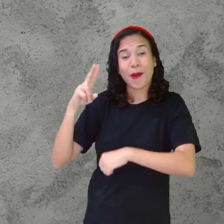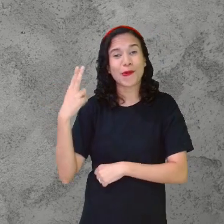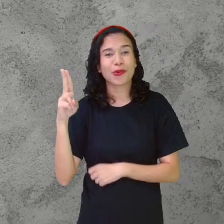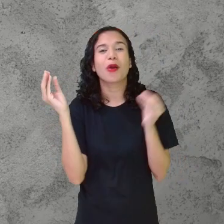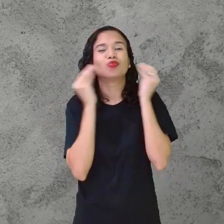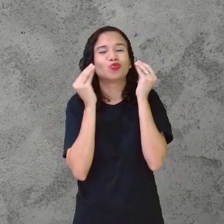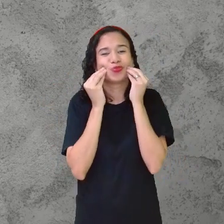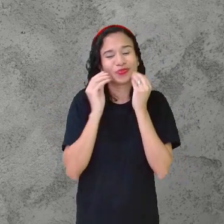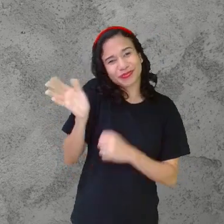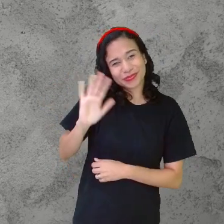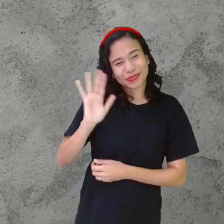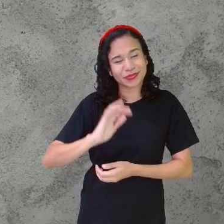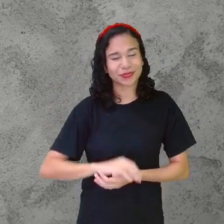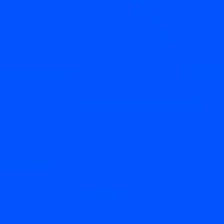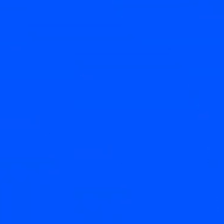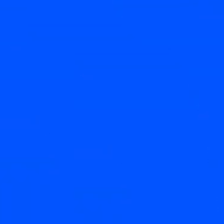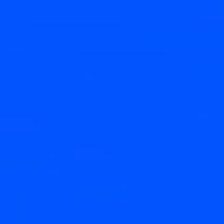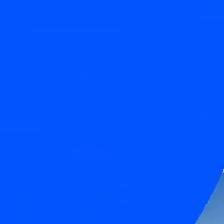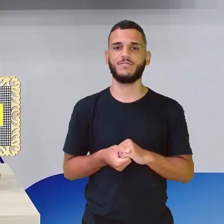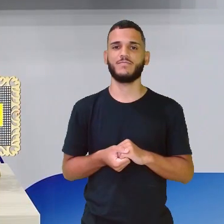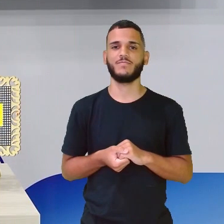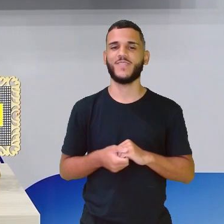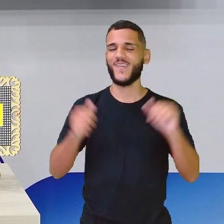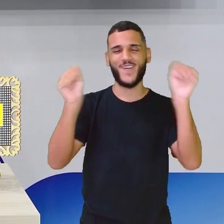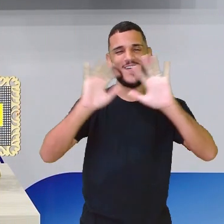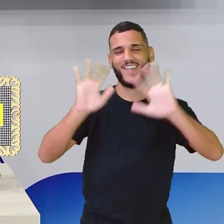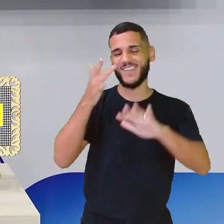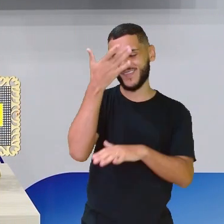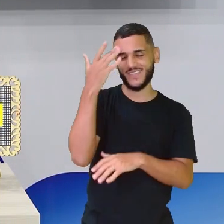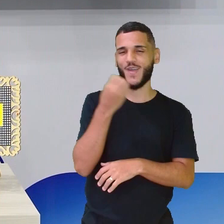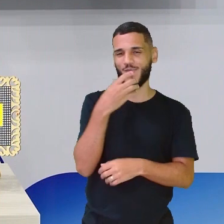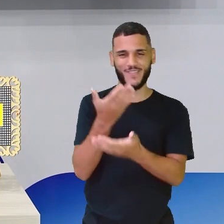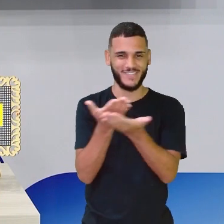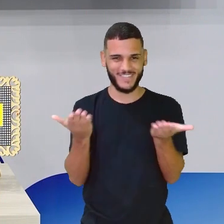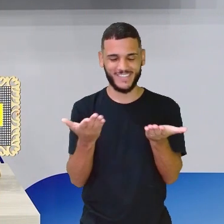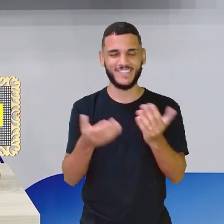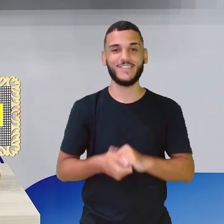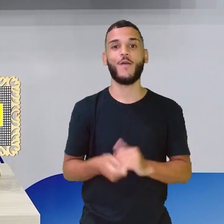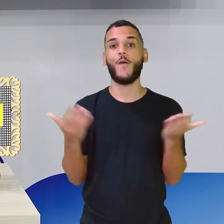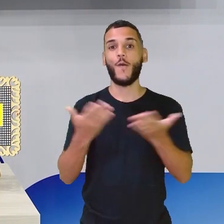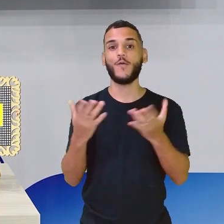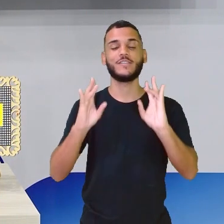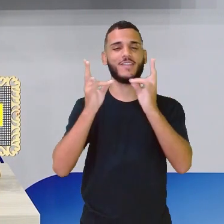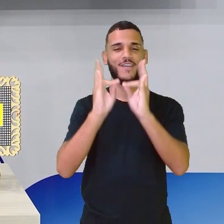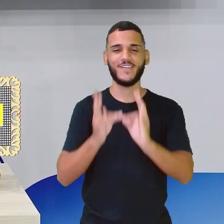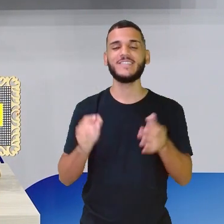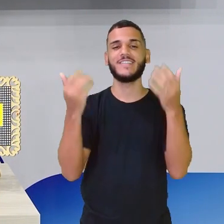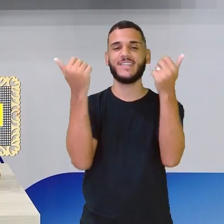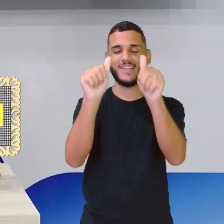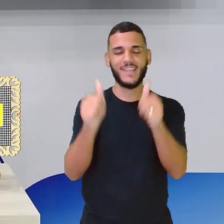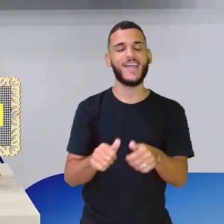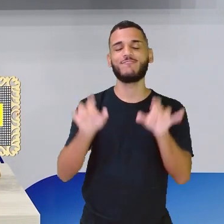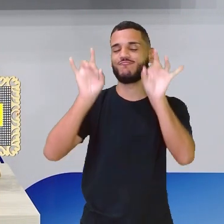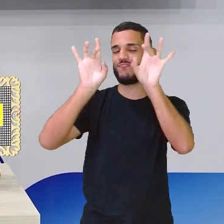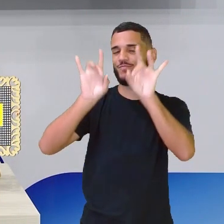Um beijo e até a próxima! Olá, turminha, tudo bem com vocês? A nossa oficina de arte de hoje ela é muito